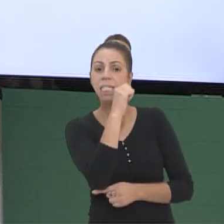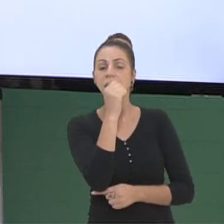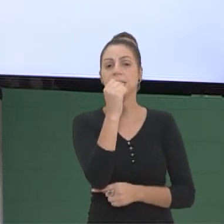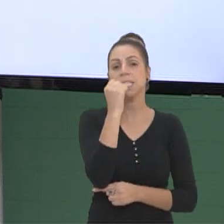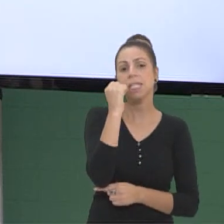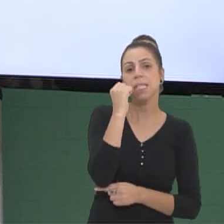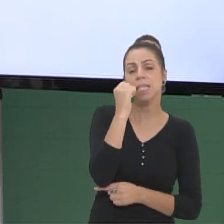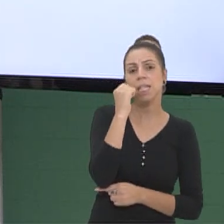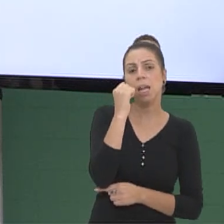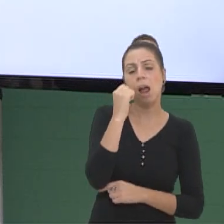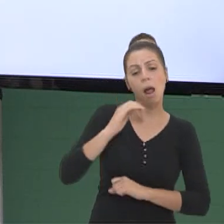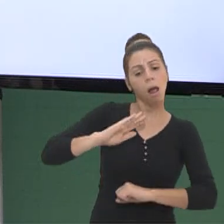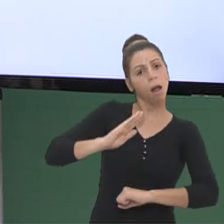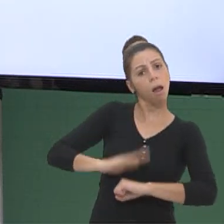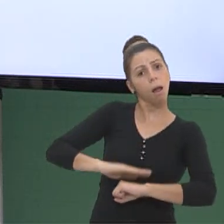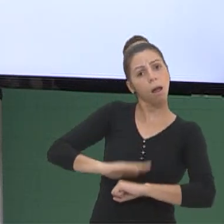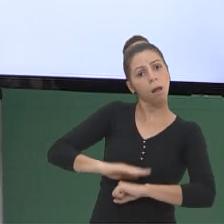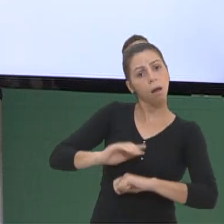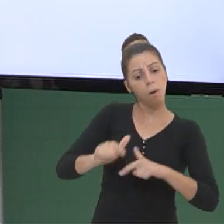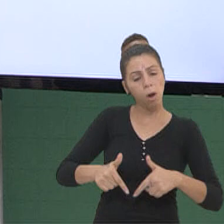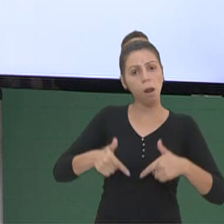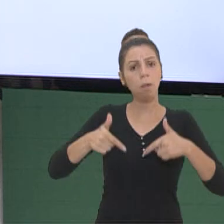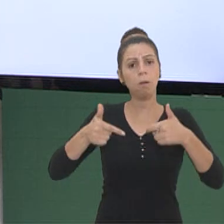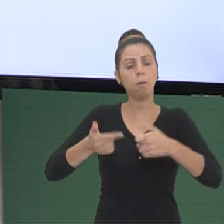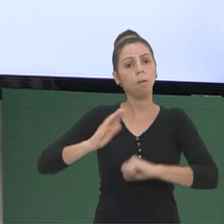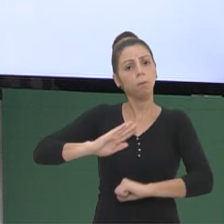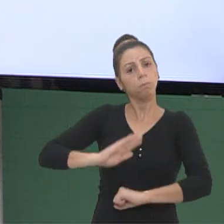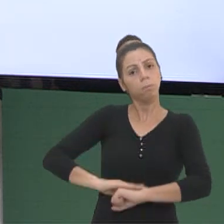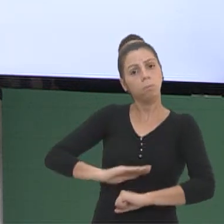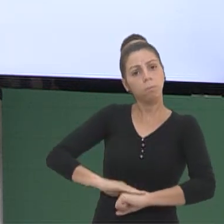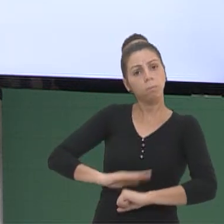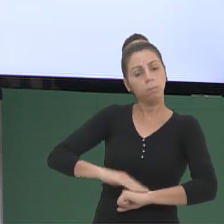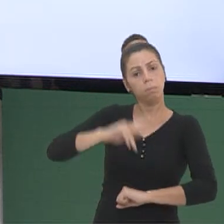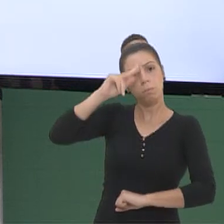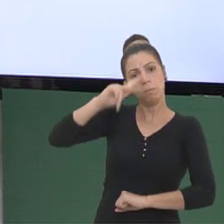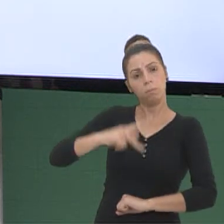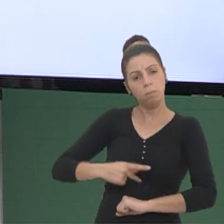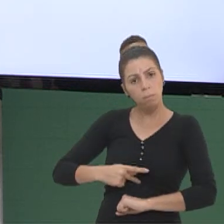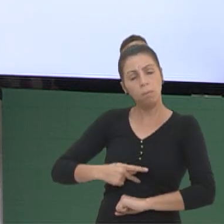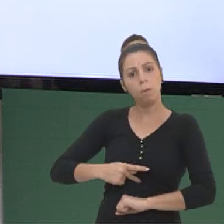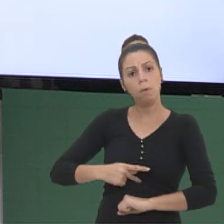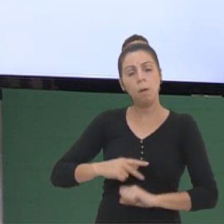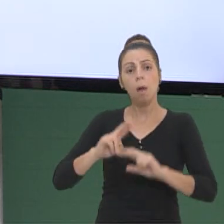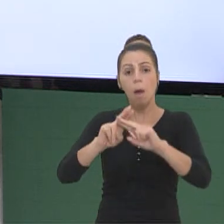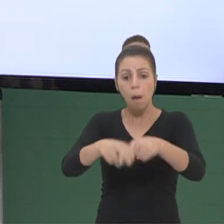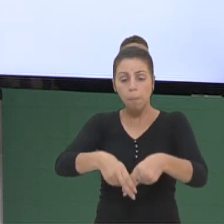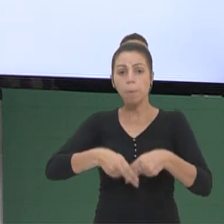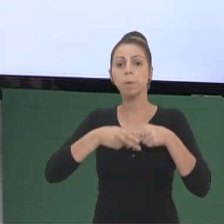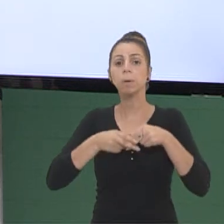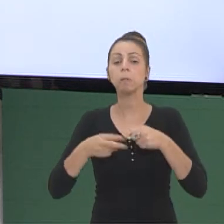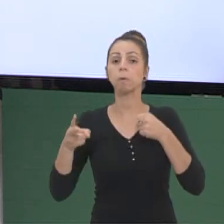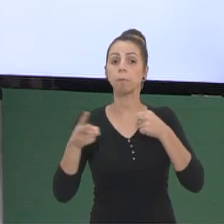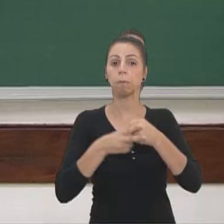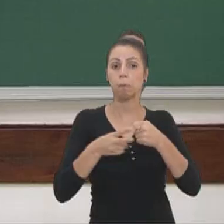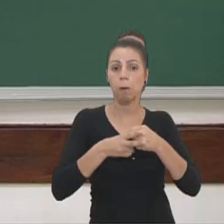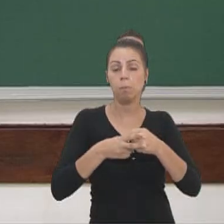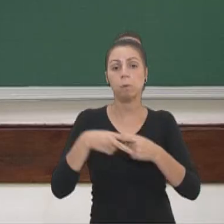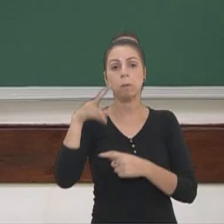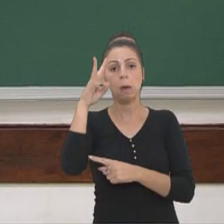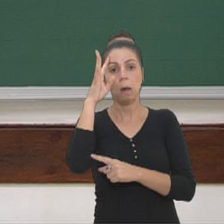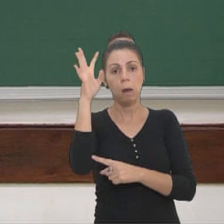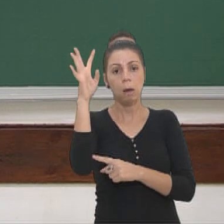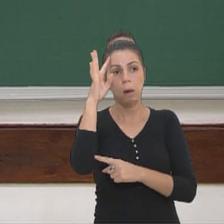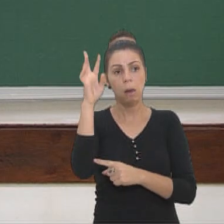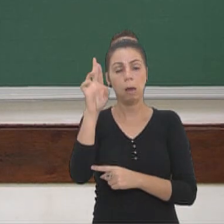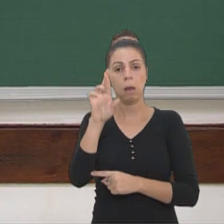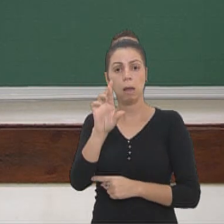sobre ela mesma, é uma ação aplicada sobre ela mesma. Por isso que são chamados verbos reflexivos. Eles sempre